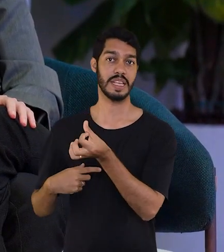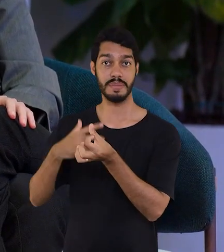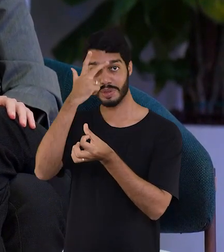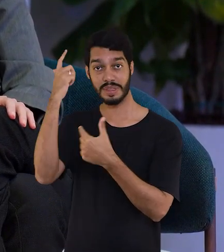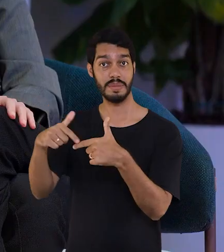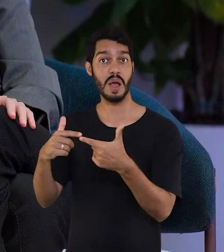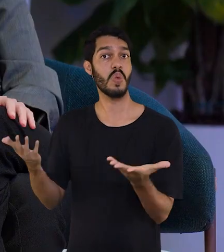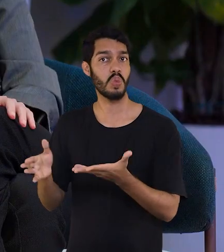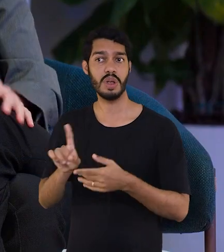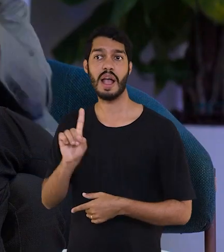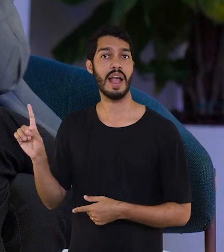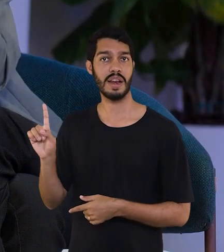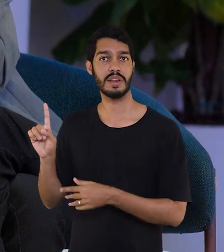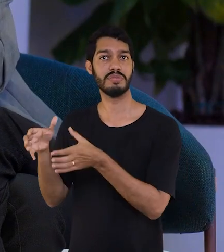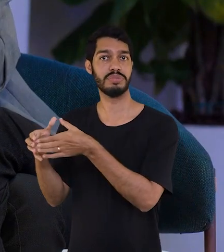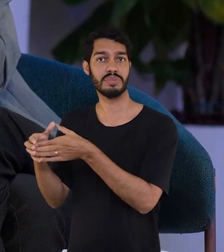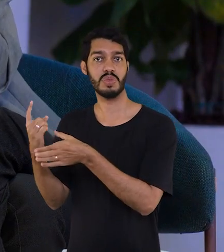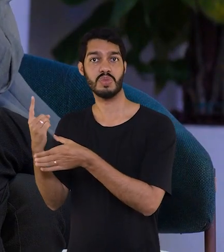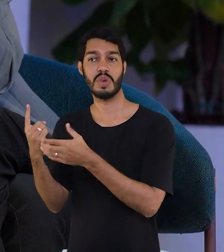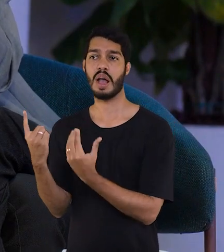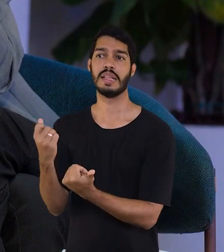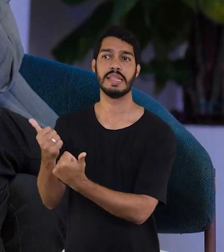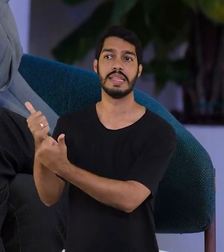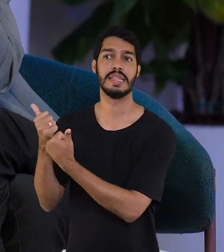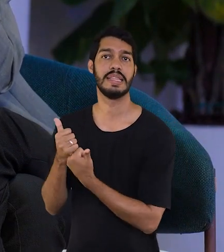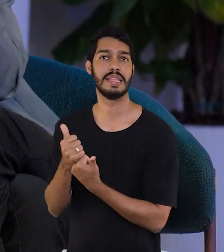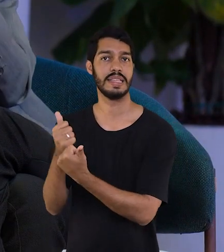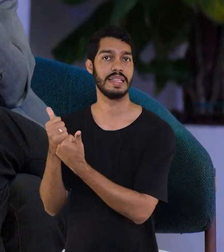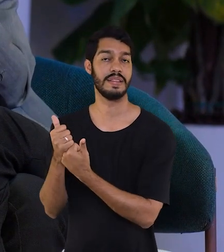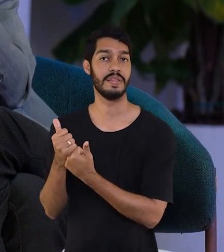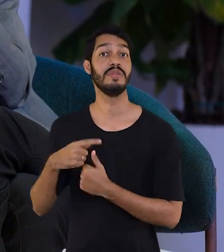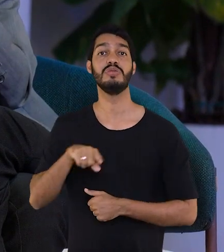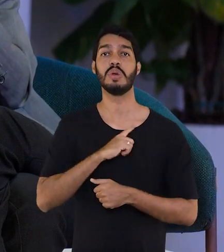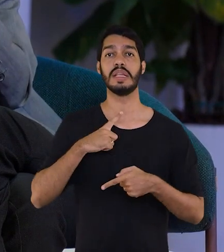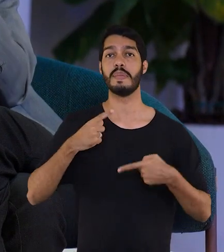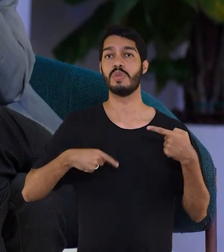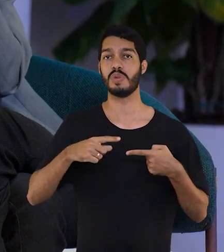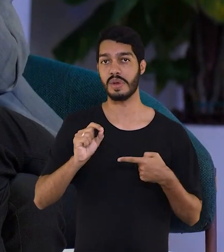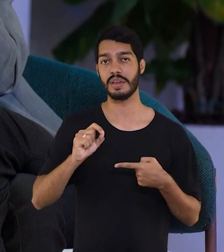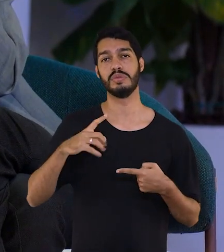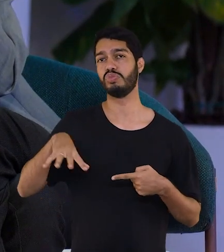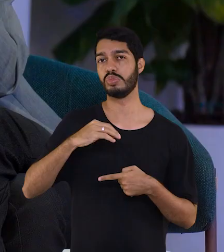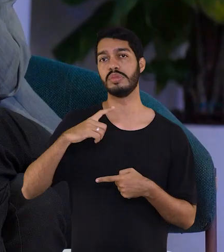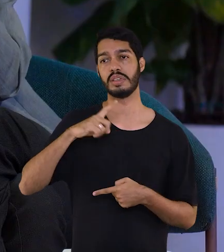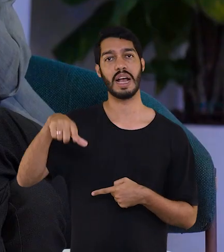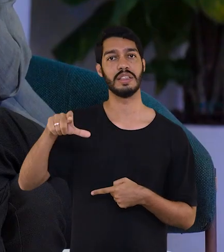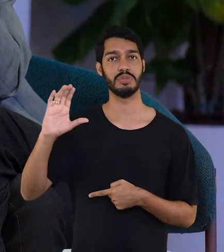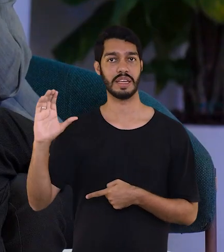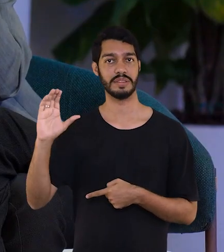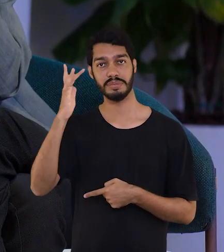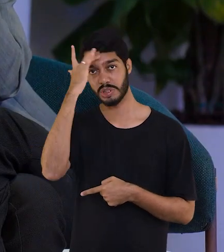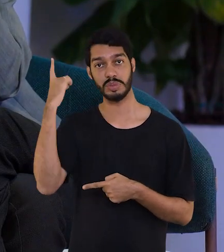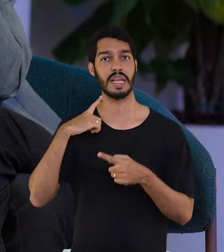5, 50 pessoas trabalhando para elas, e hoje elas trabalham, no time, com um monte de ferramenta. Então, a gente tem uma política lá que todo mundo tem um cartão de crédito